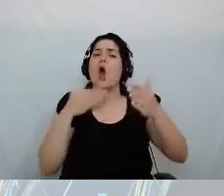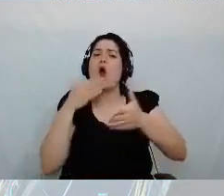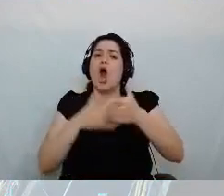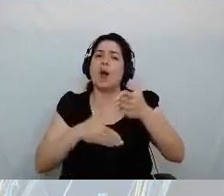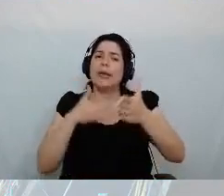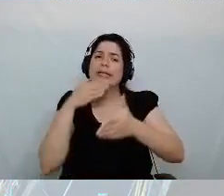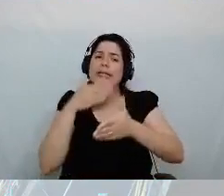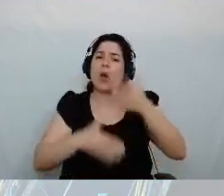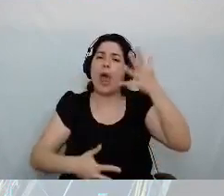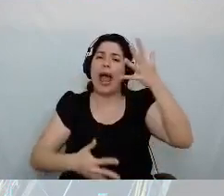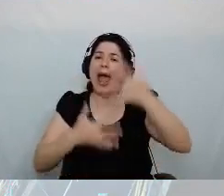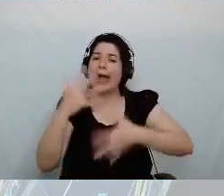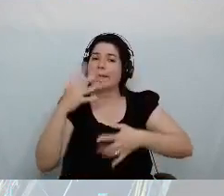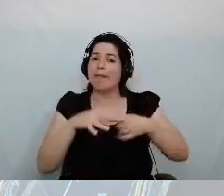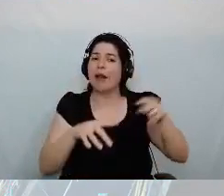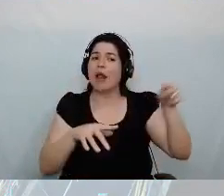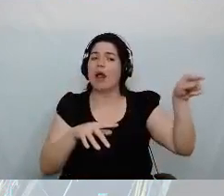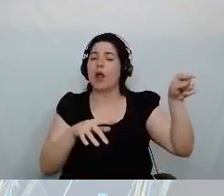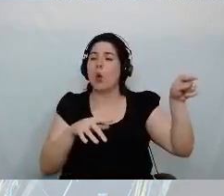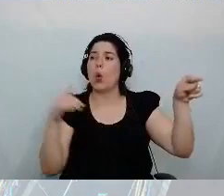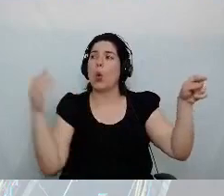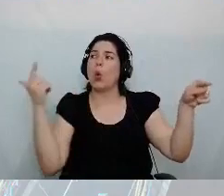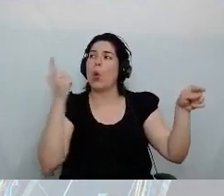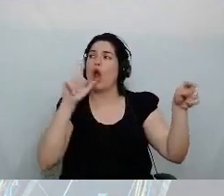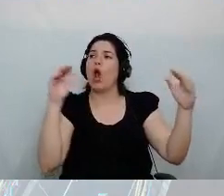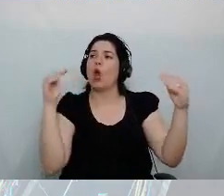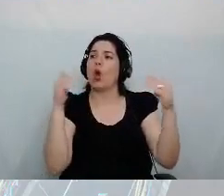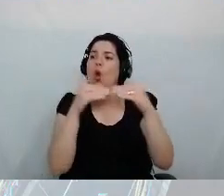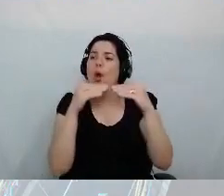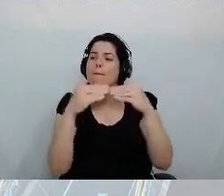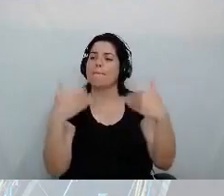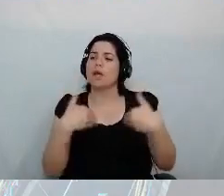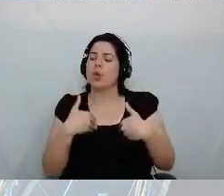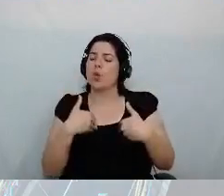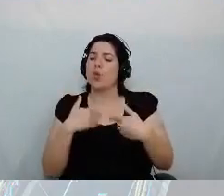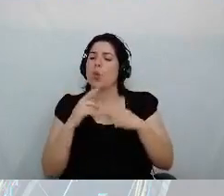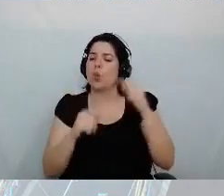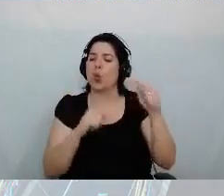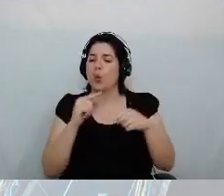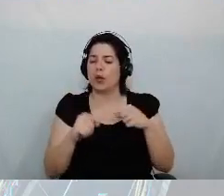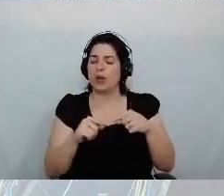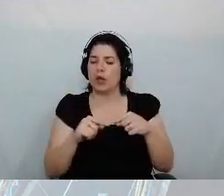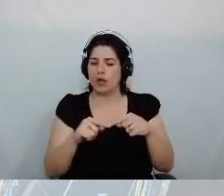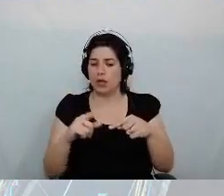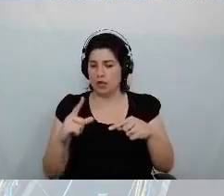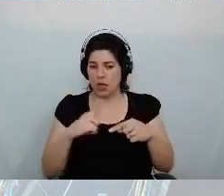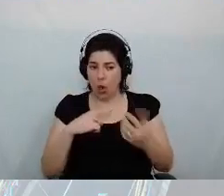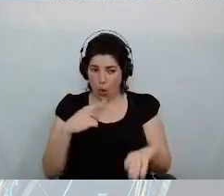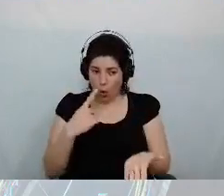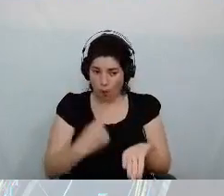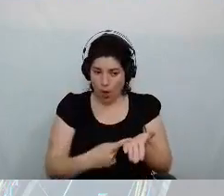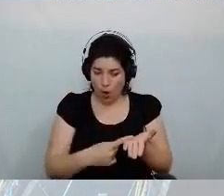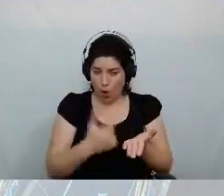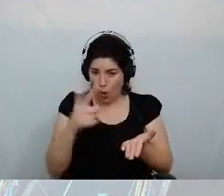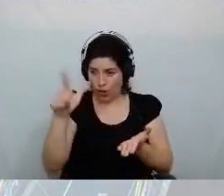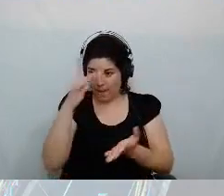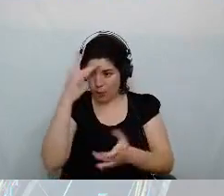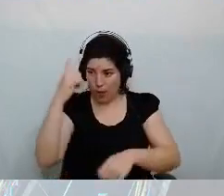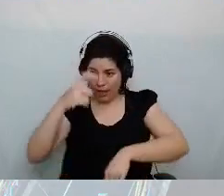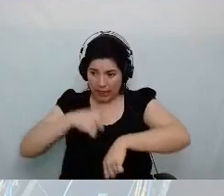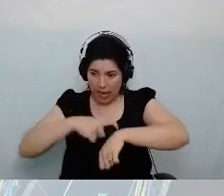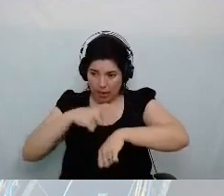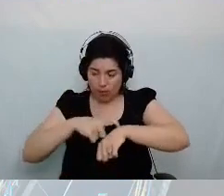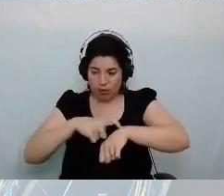o outro de concordar comigo? Por exemplo, ele se comprometeu com alguém com aquele prazo, tem uma questão